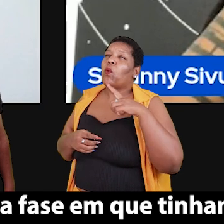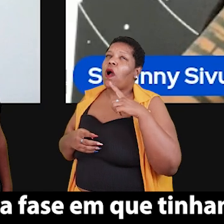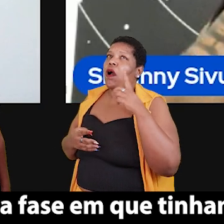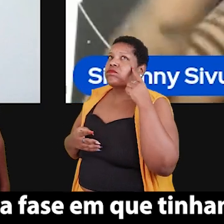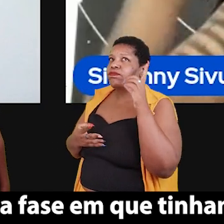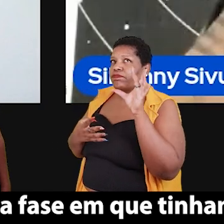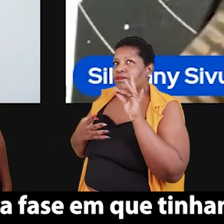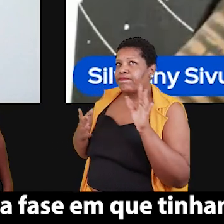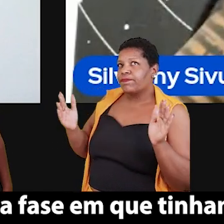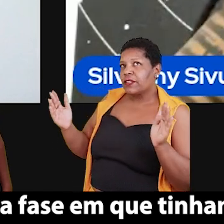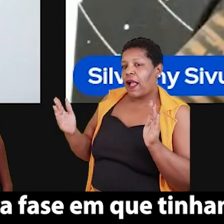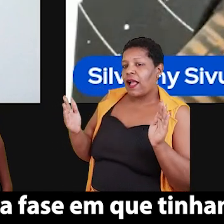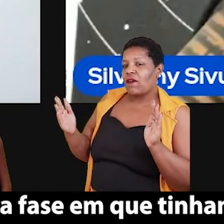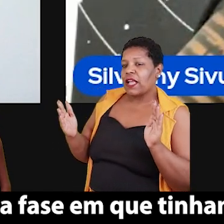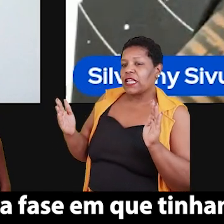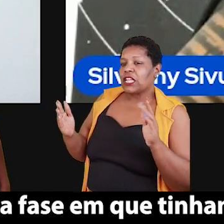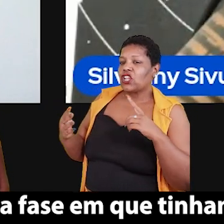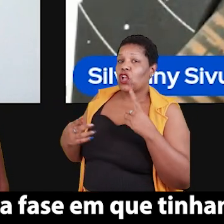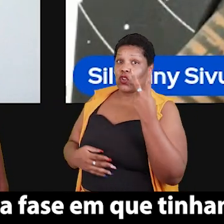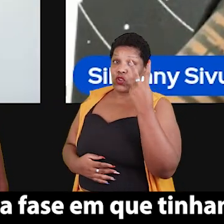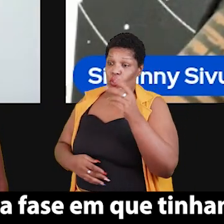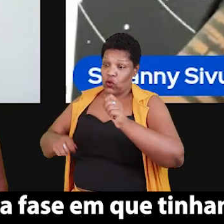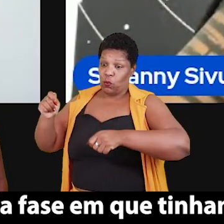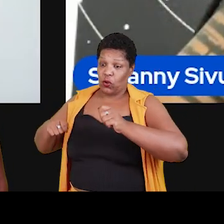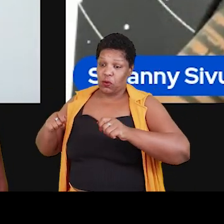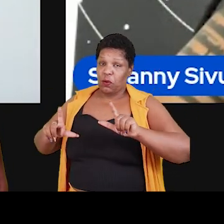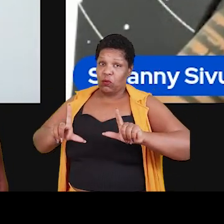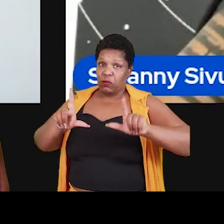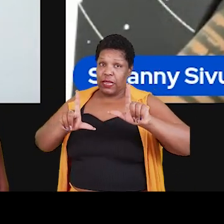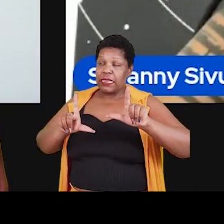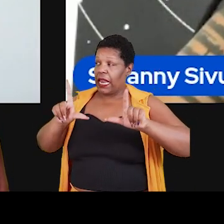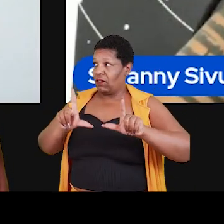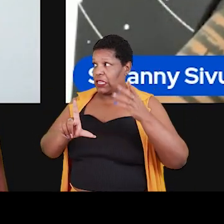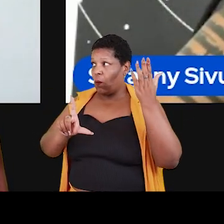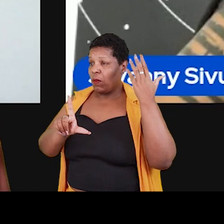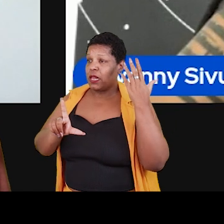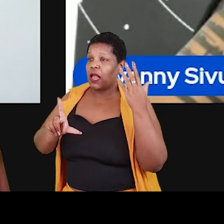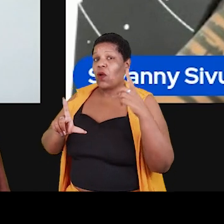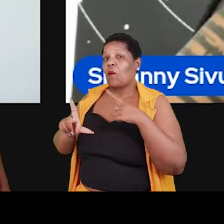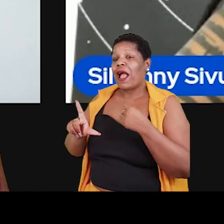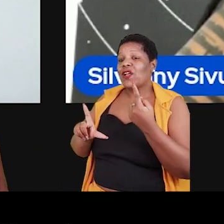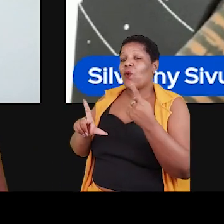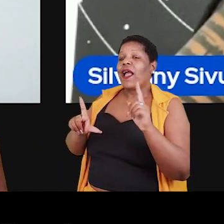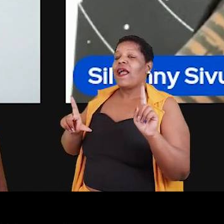determinada fase aí que tinham dois percussionistas de um programa de TV, mas não